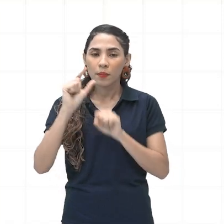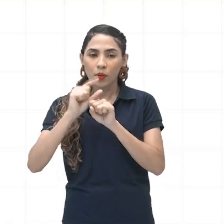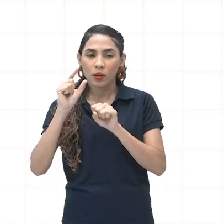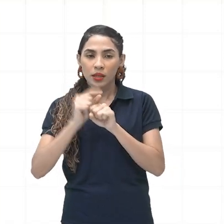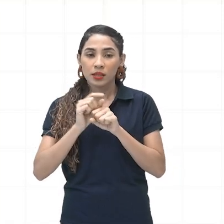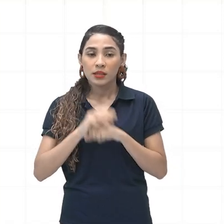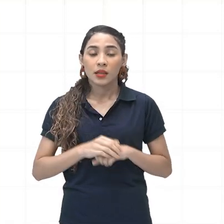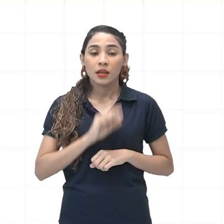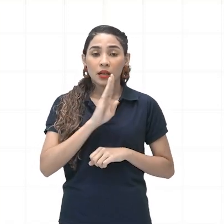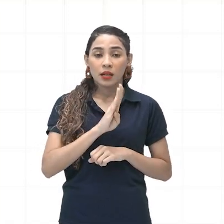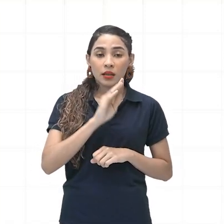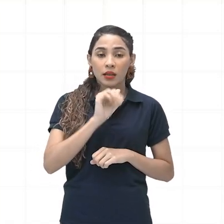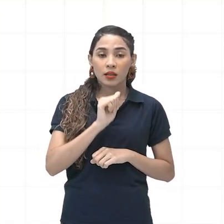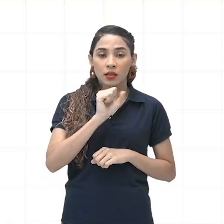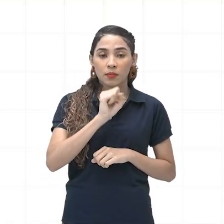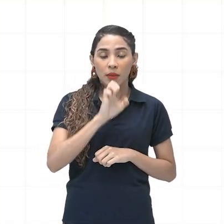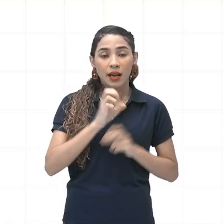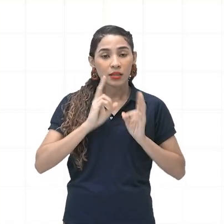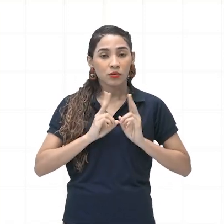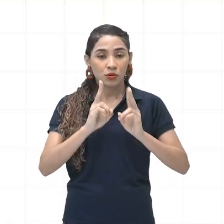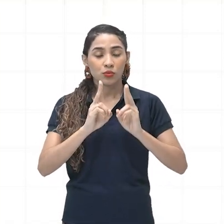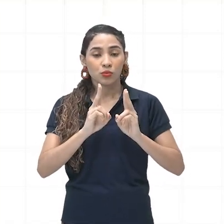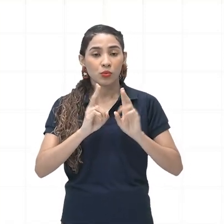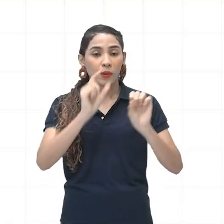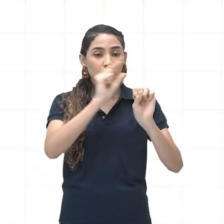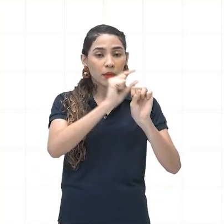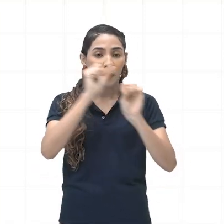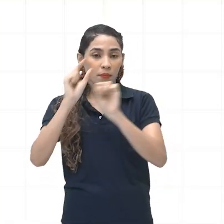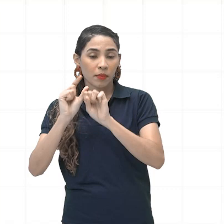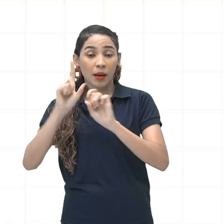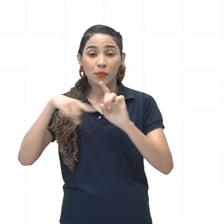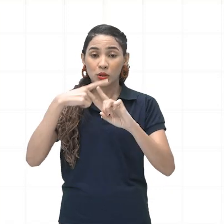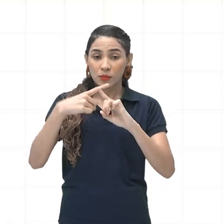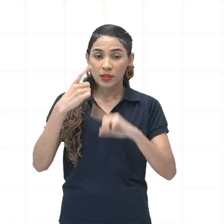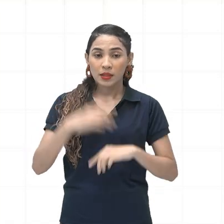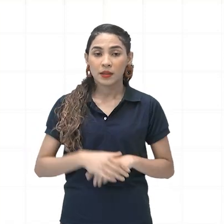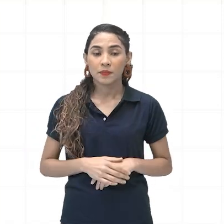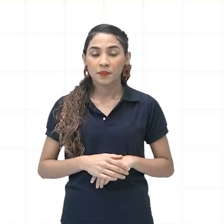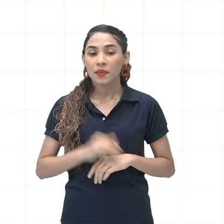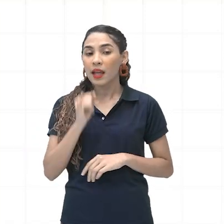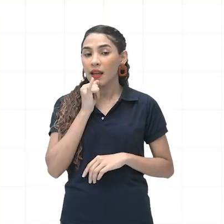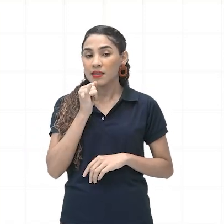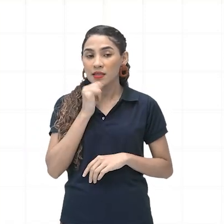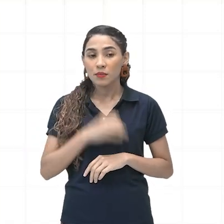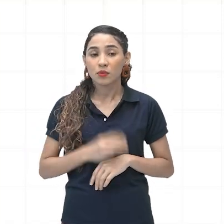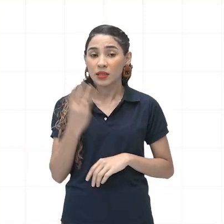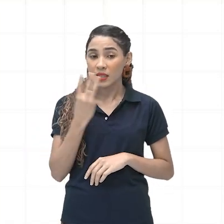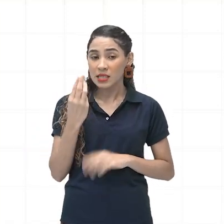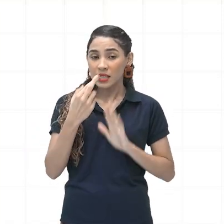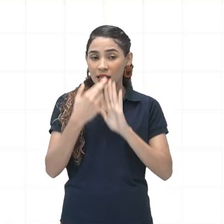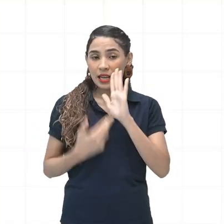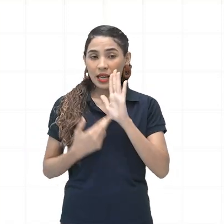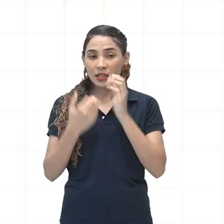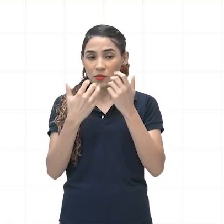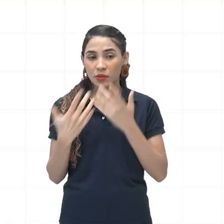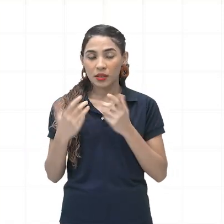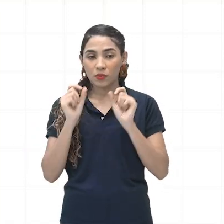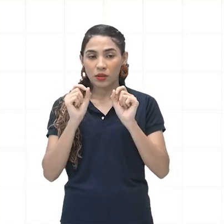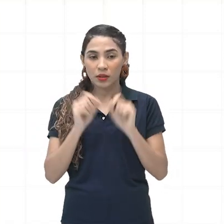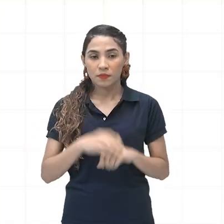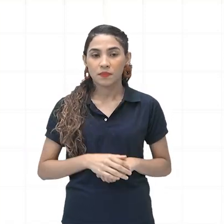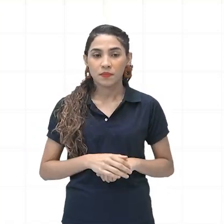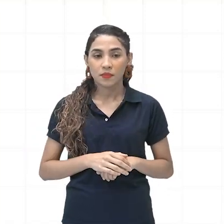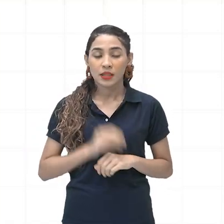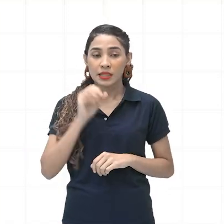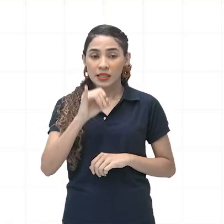base e multiplicamos os expoentes. Então, nessa terceira propriedade, diz que quando a gente tiver